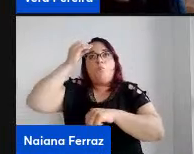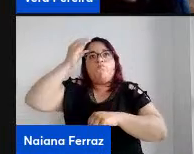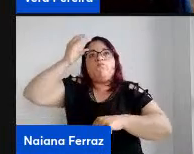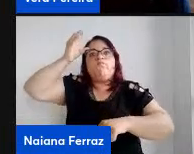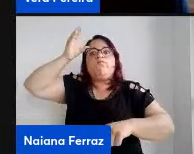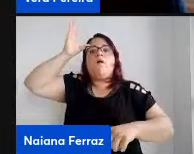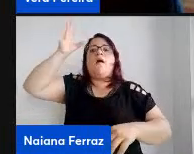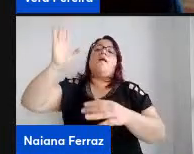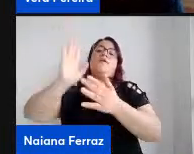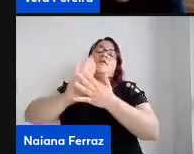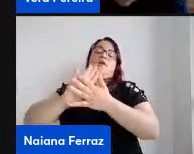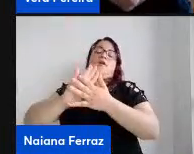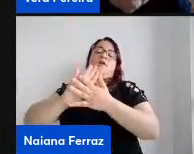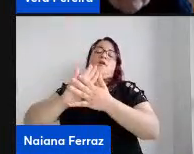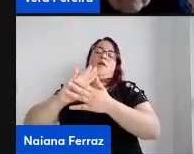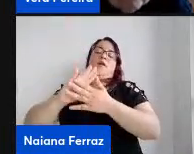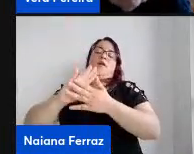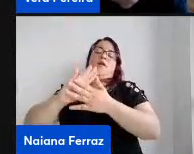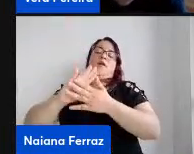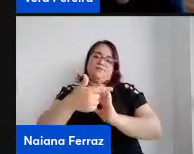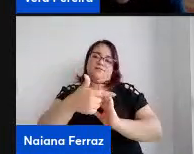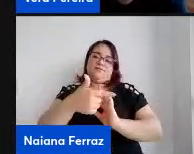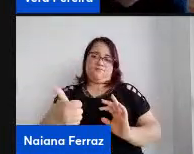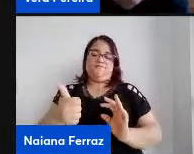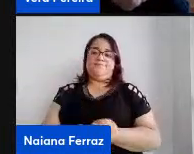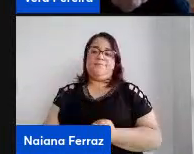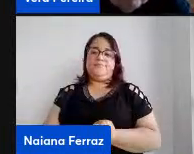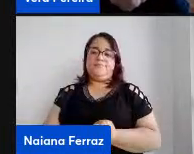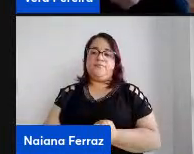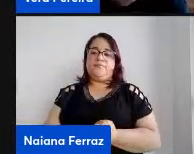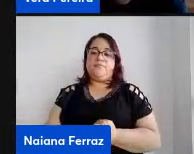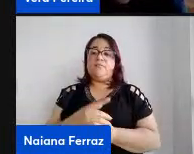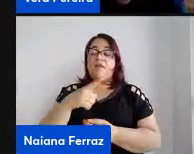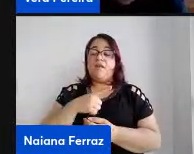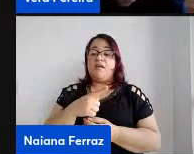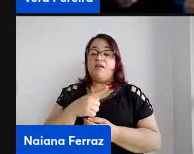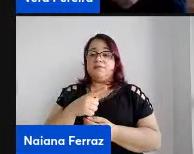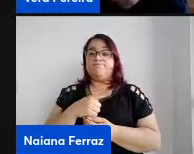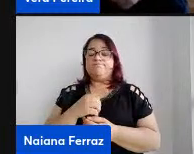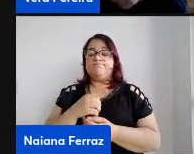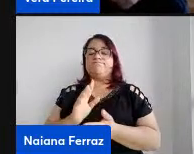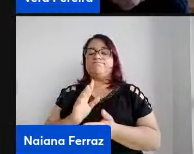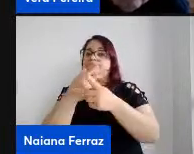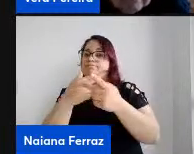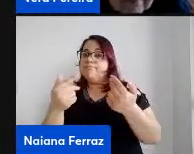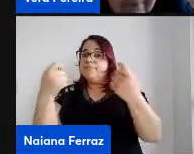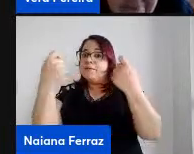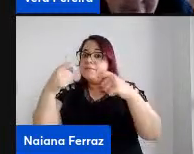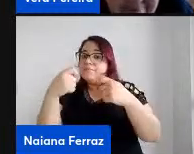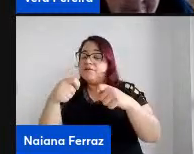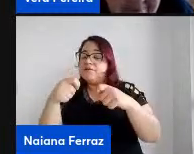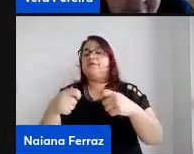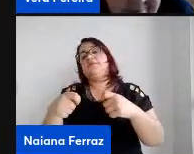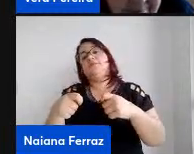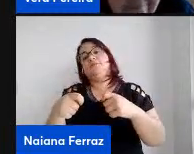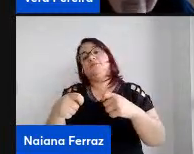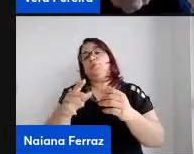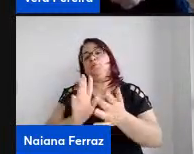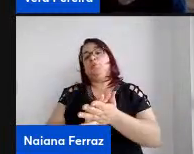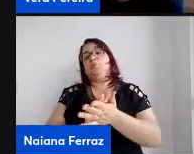XXI. Então, uma questão que é preciso marcar muito é